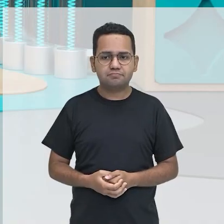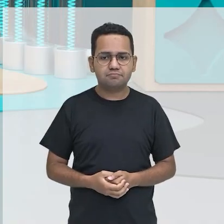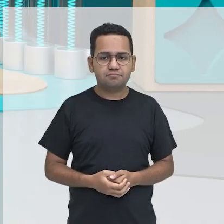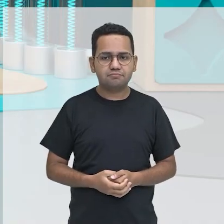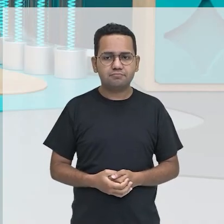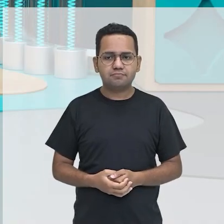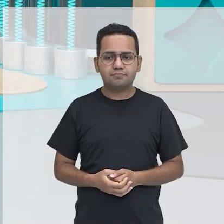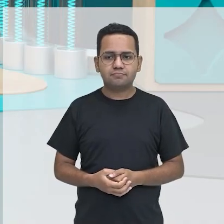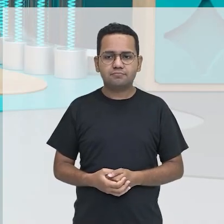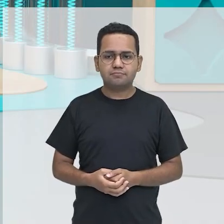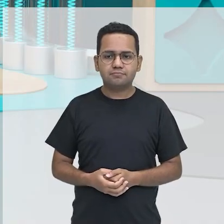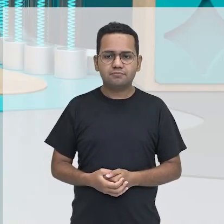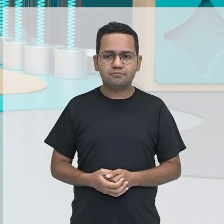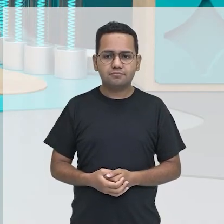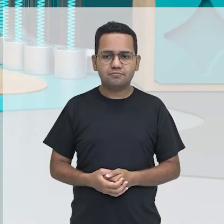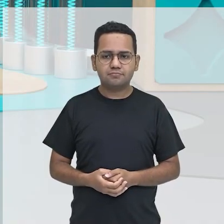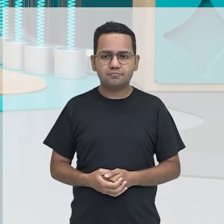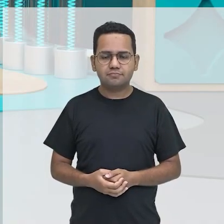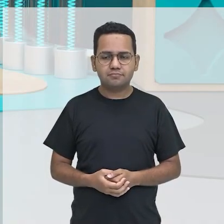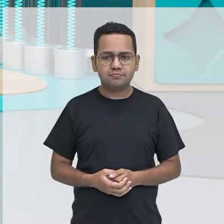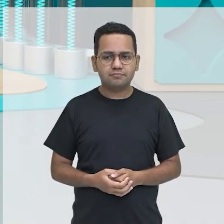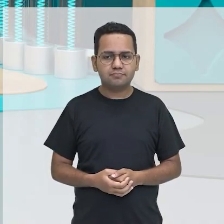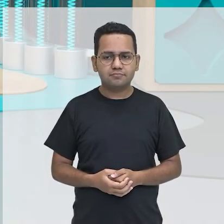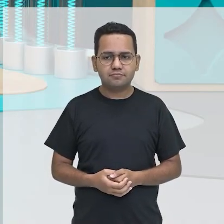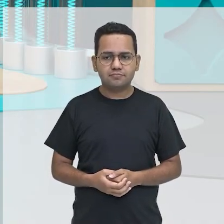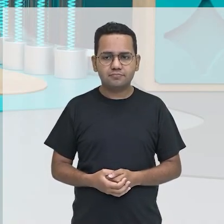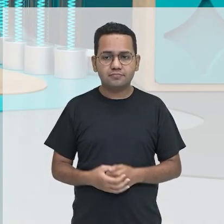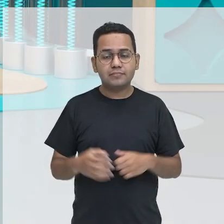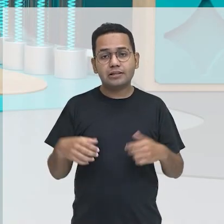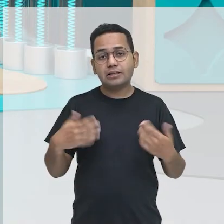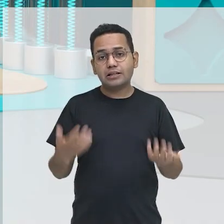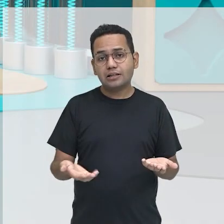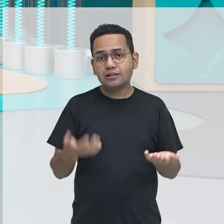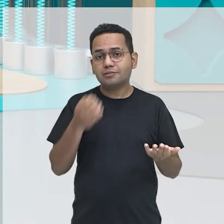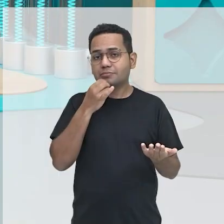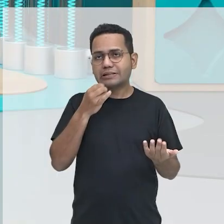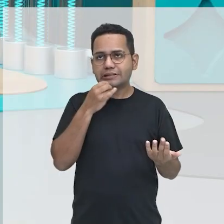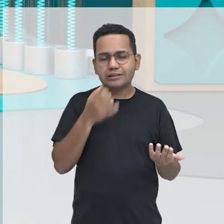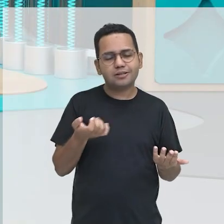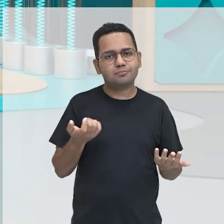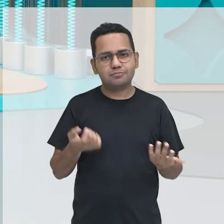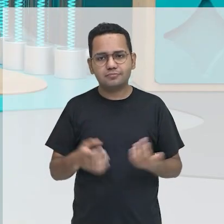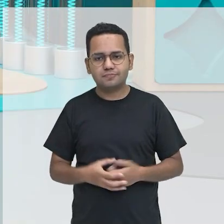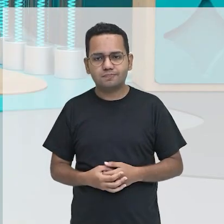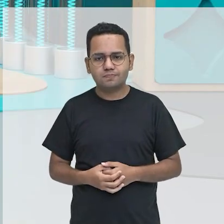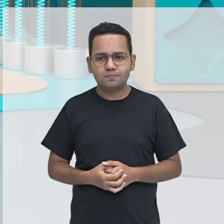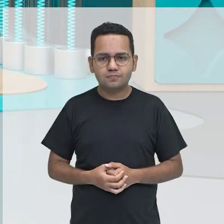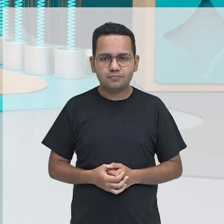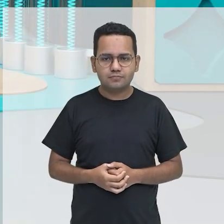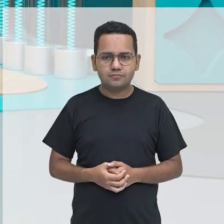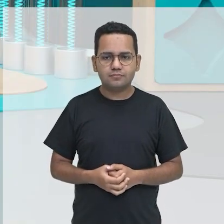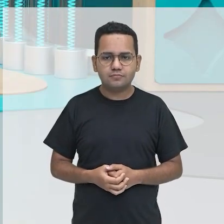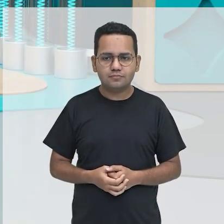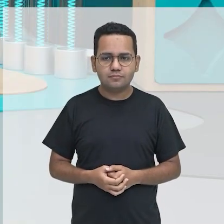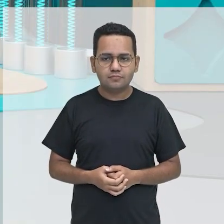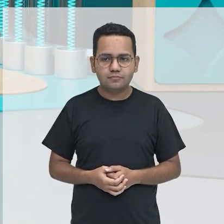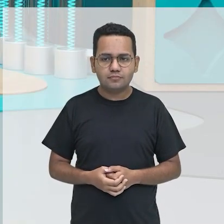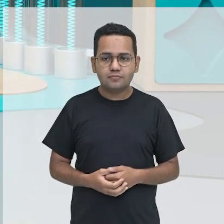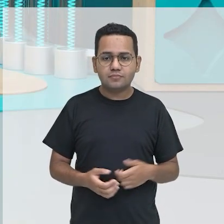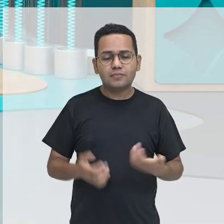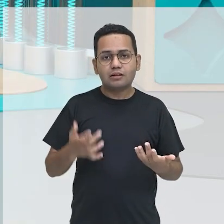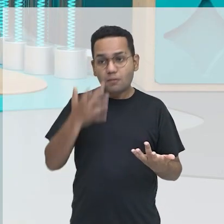indica uma concessão. Olha, o although significa embora. Embora ela estivesse cansada, ela